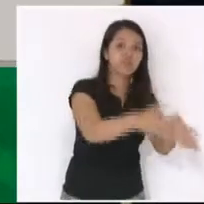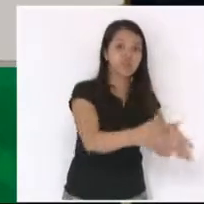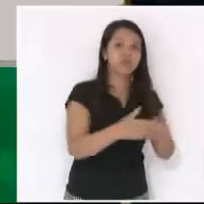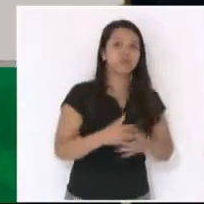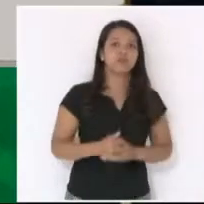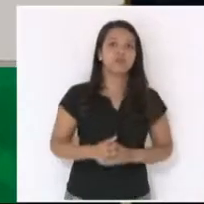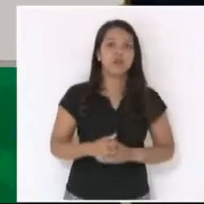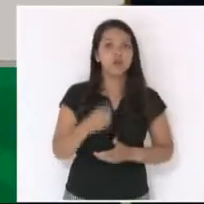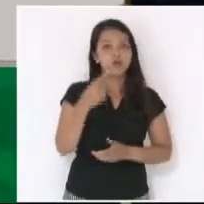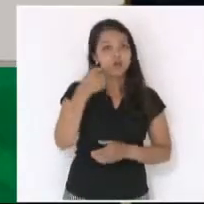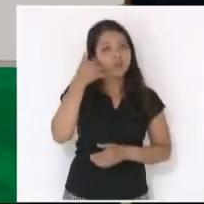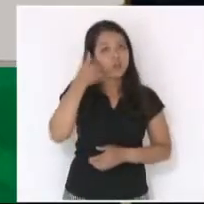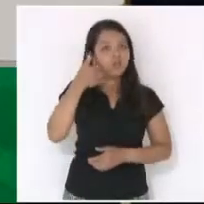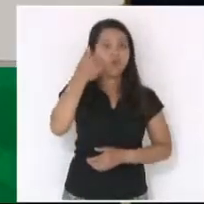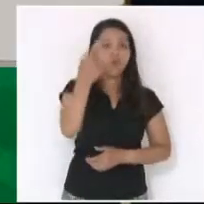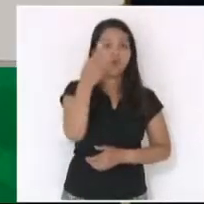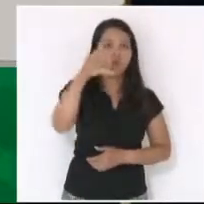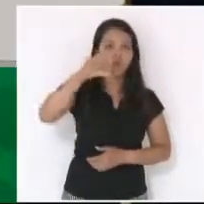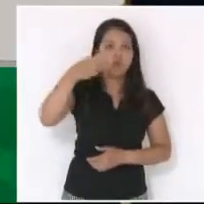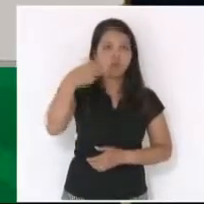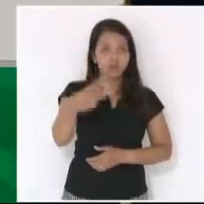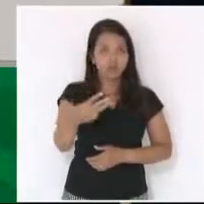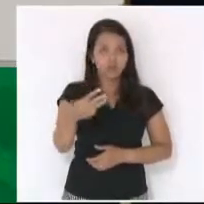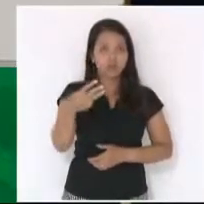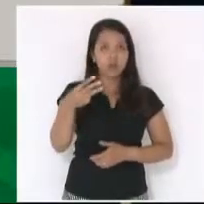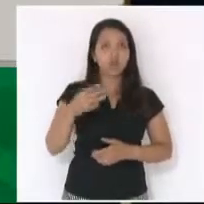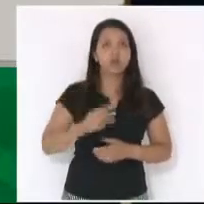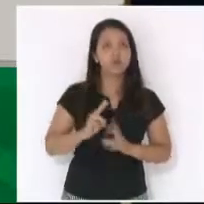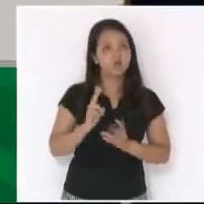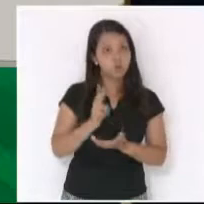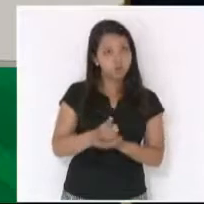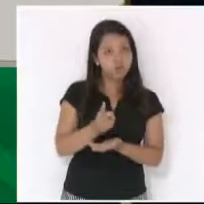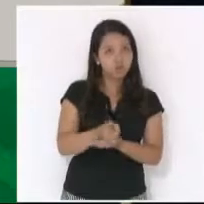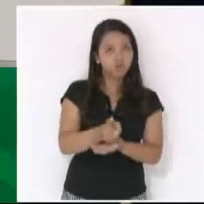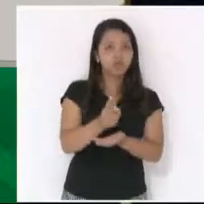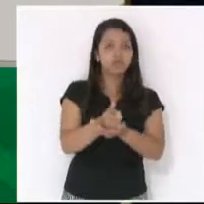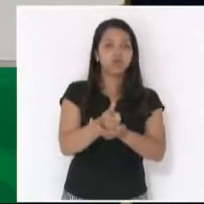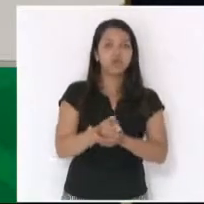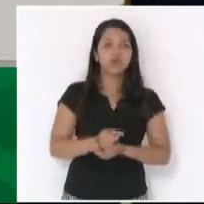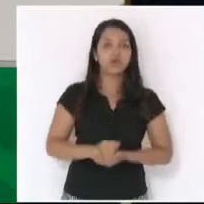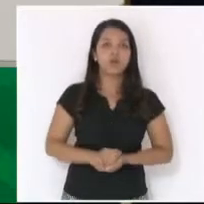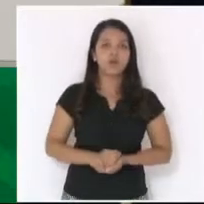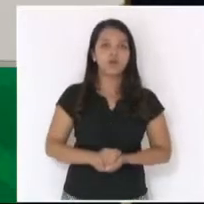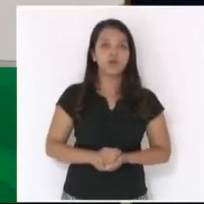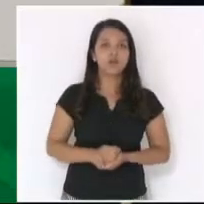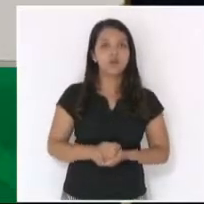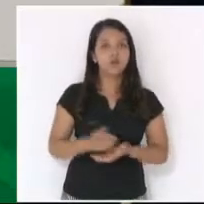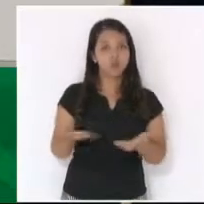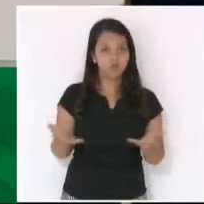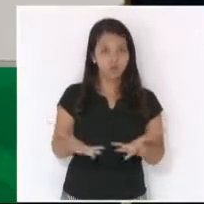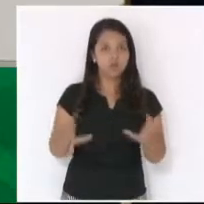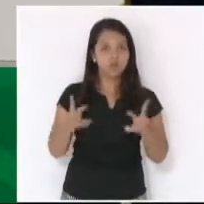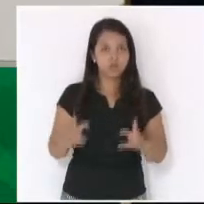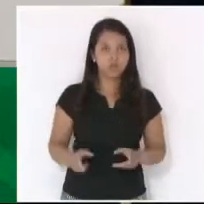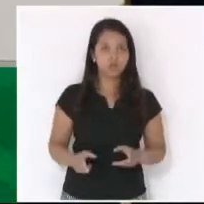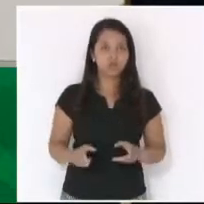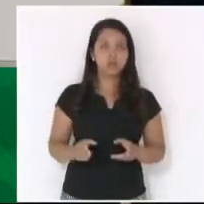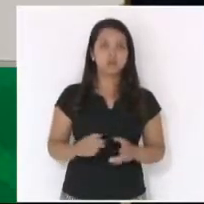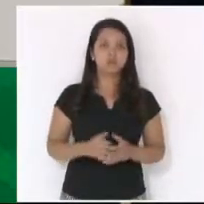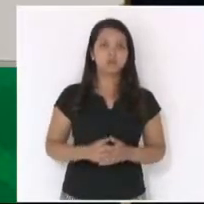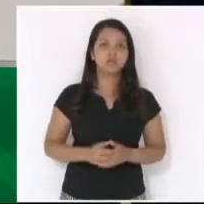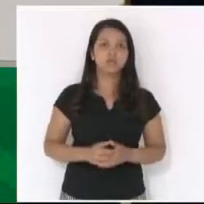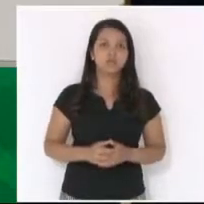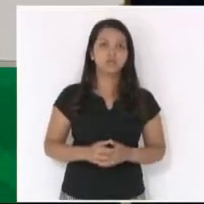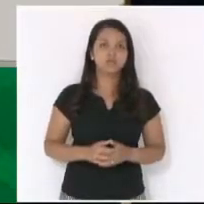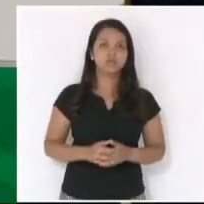telefone e três tem que ser continuar fazendo como é hoje programado